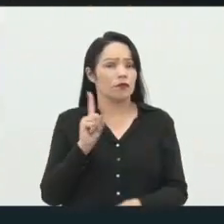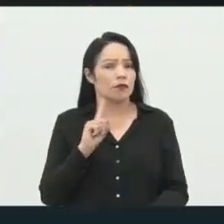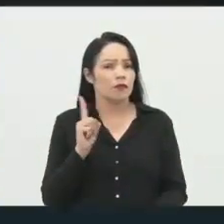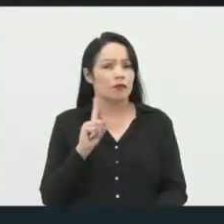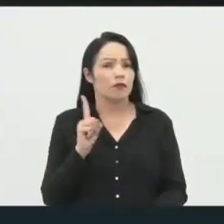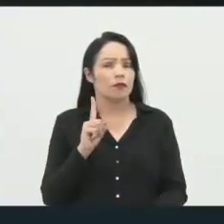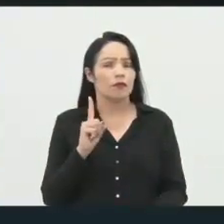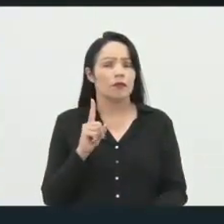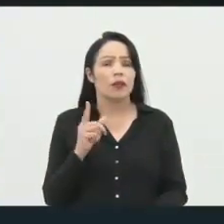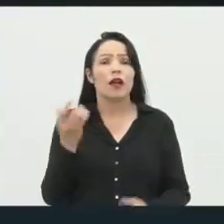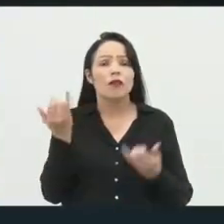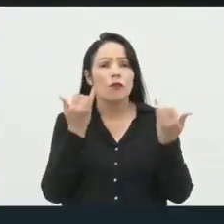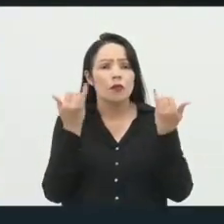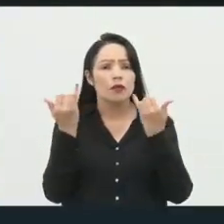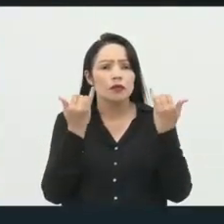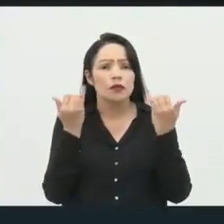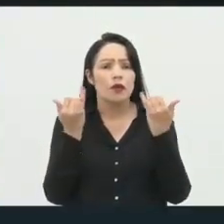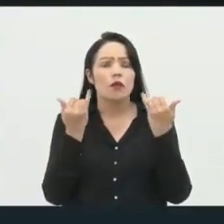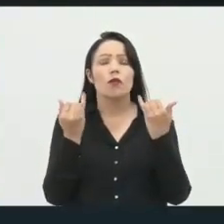mas